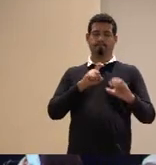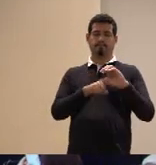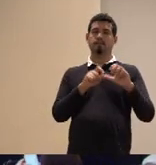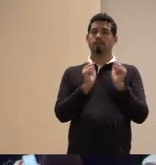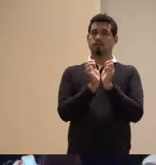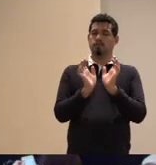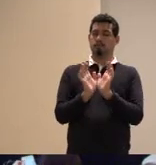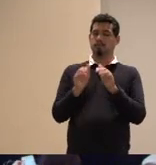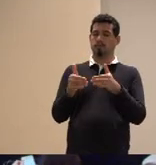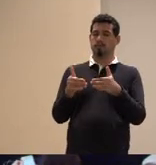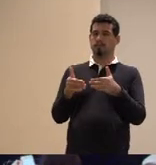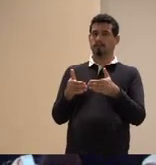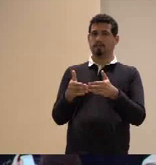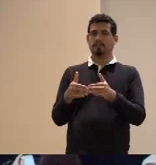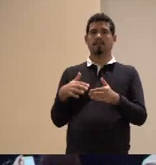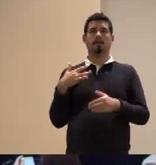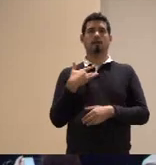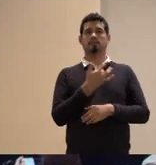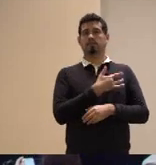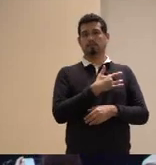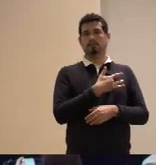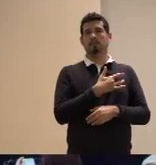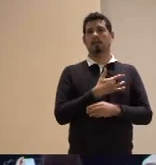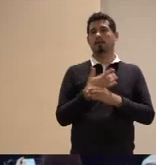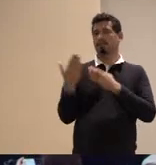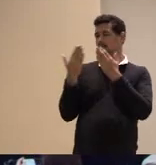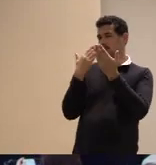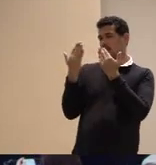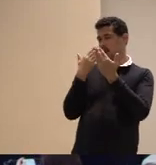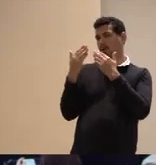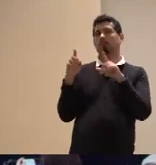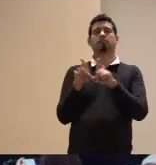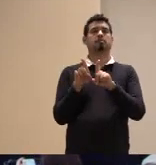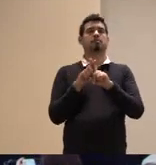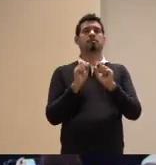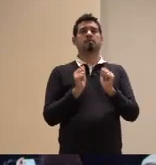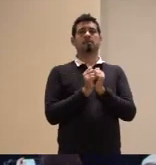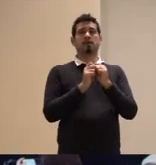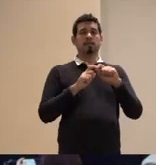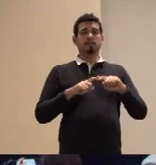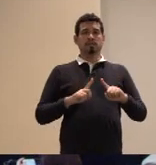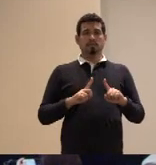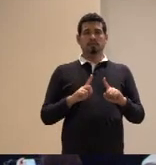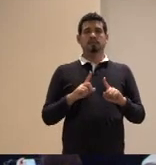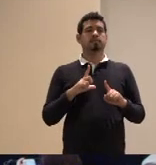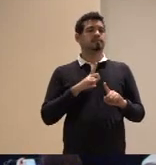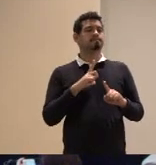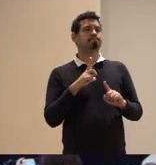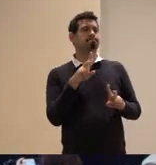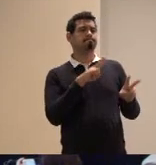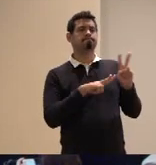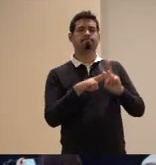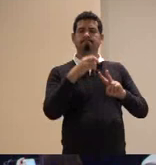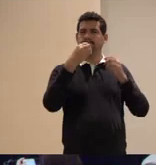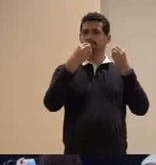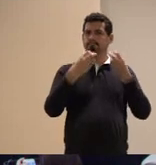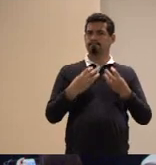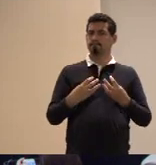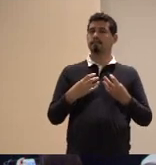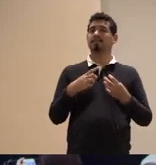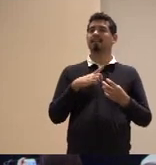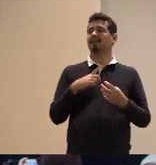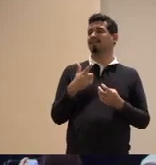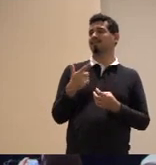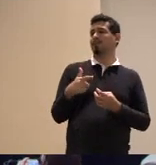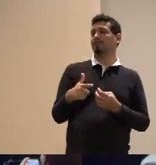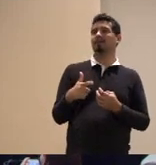equipe da saúde, que as psicólogas, elas vêm. Mas aí, assim, elas vêm, elas falam, mas aí dá livros. Não tem